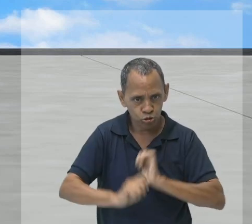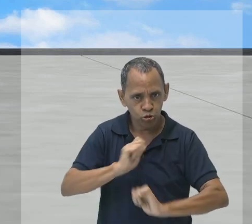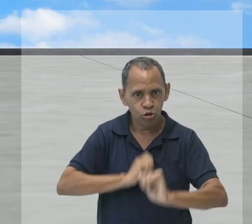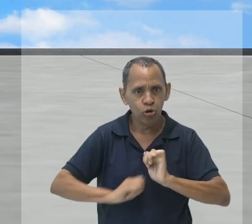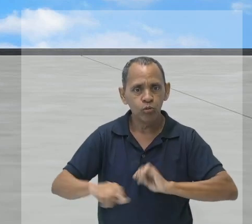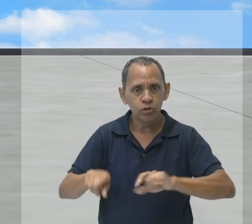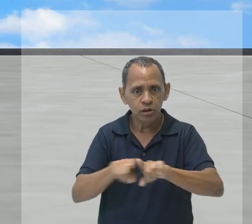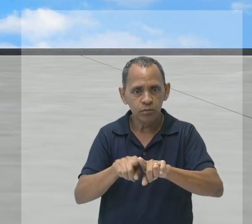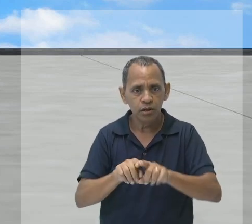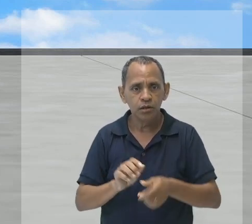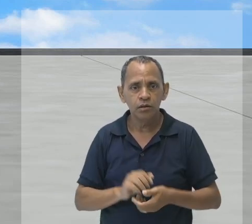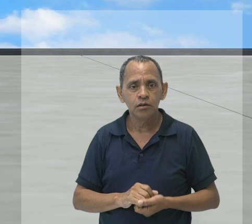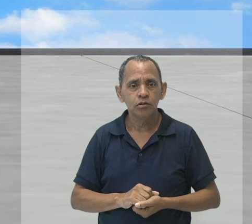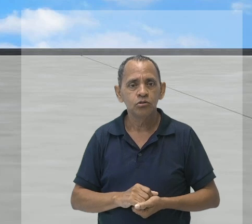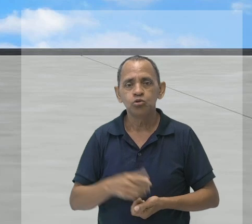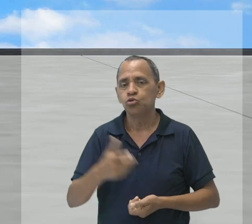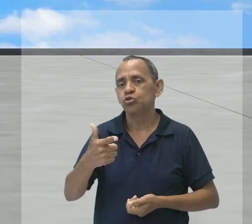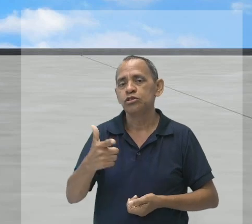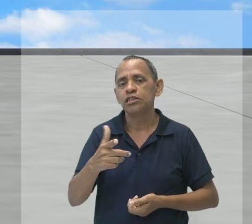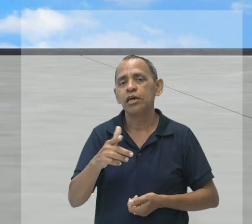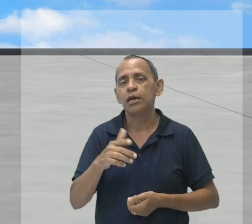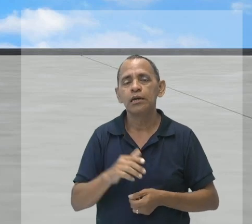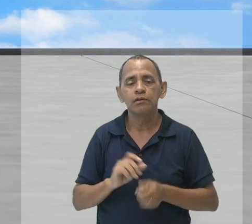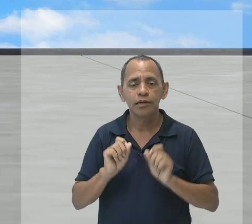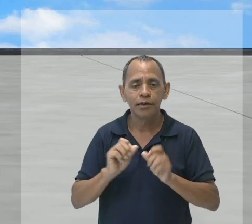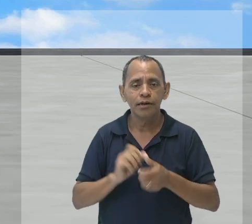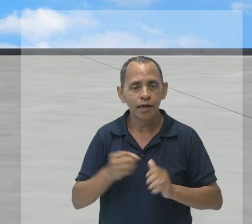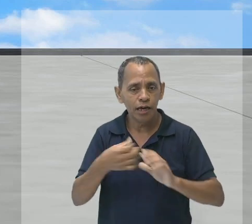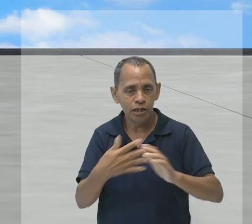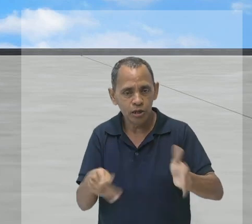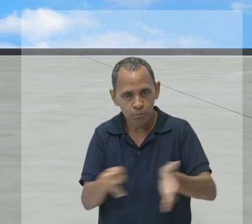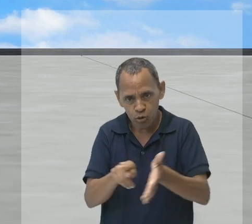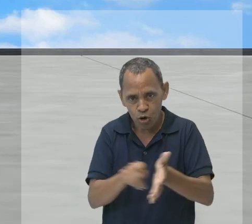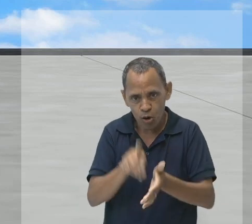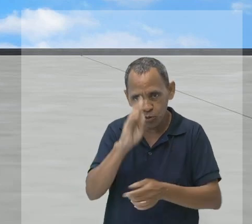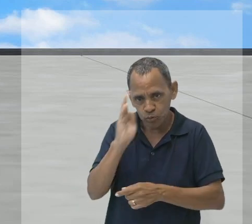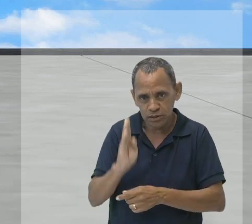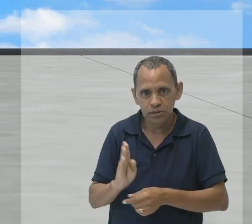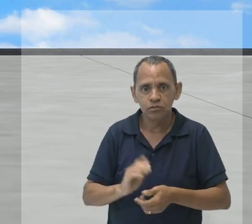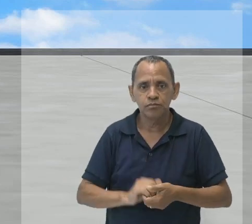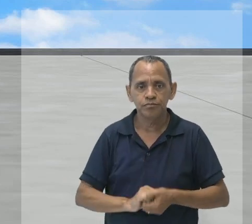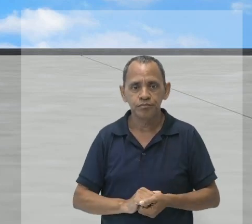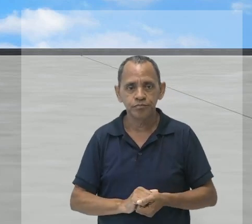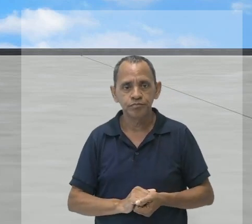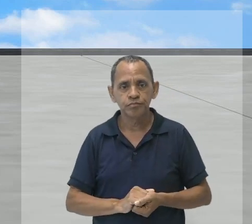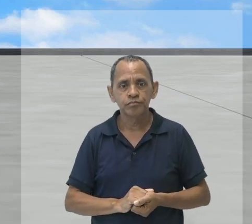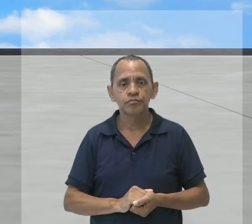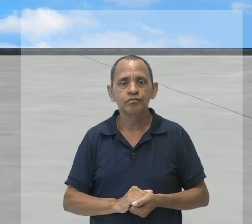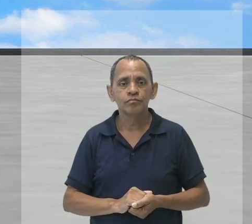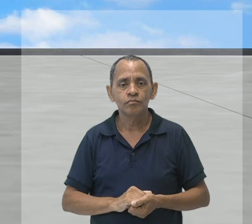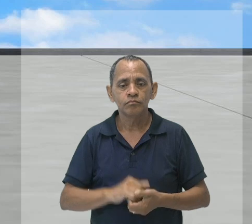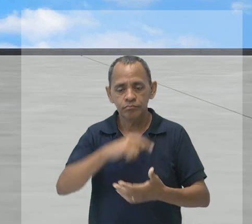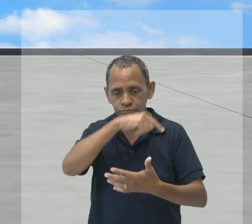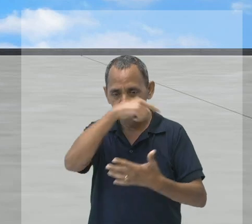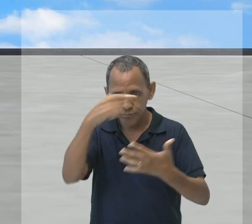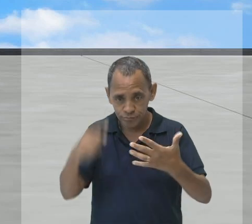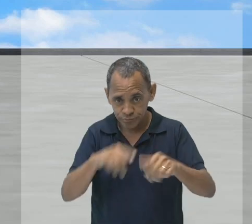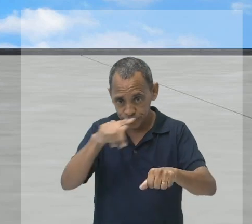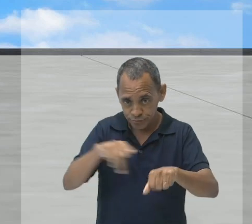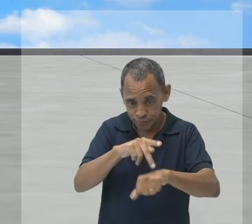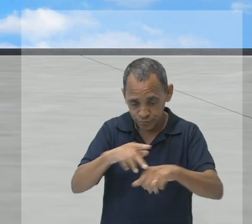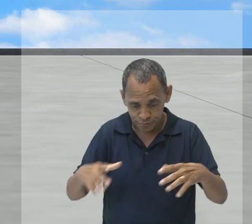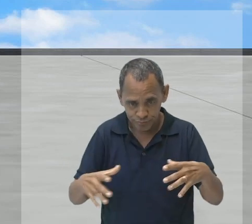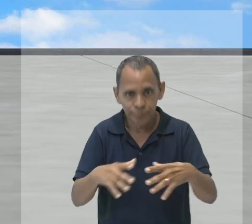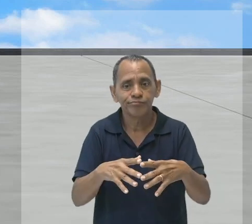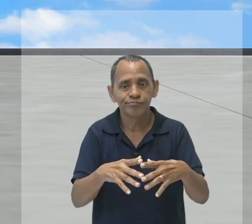mais aquela característica do Brasil, né? É uma placa que vale ali no seu layout, por assim dizer, para todos os países que fazem